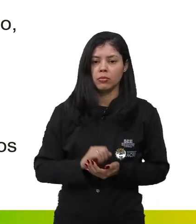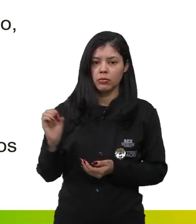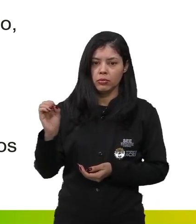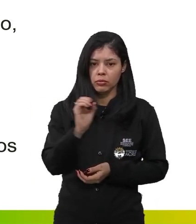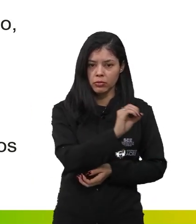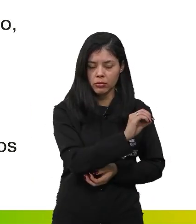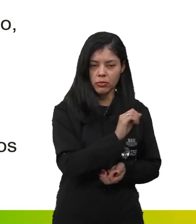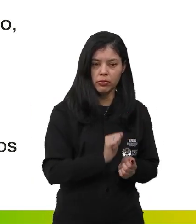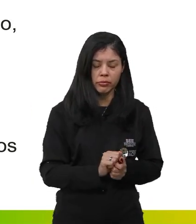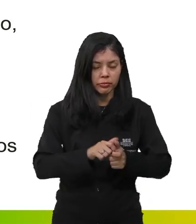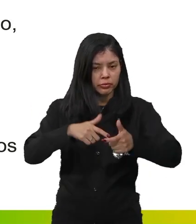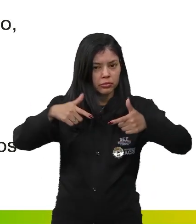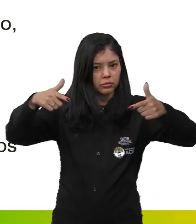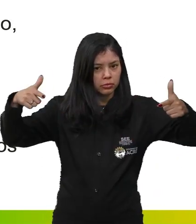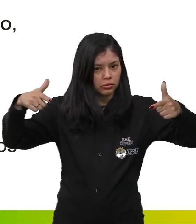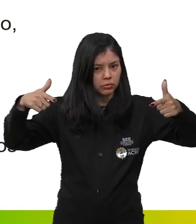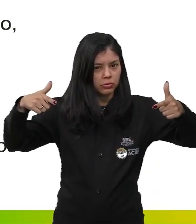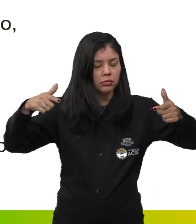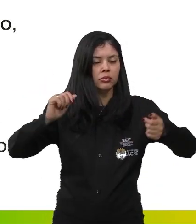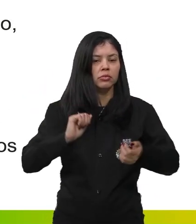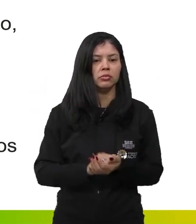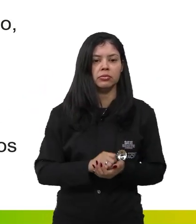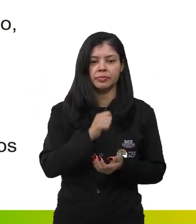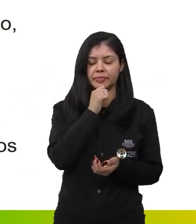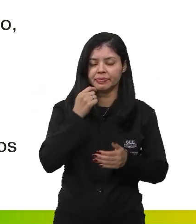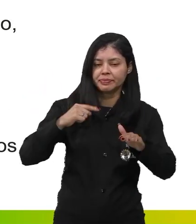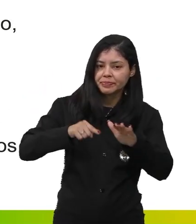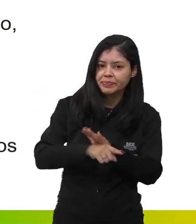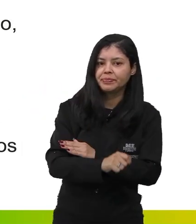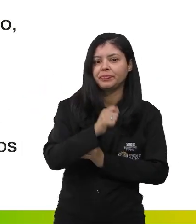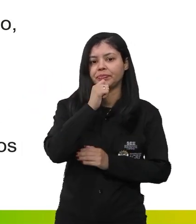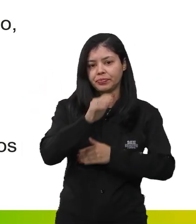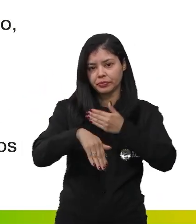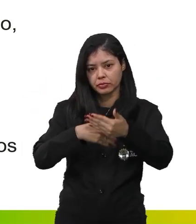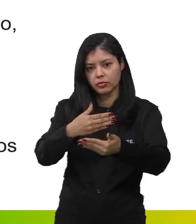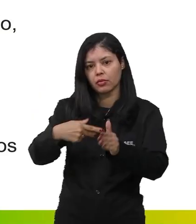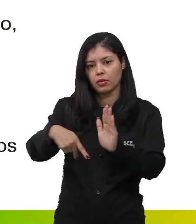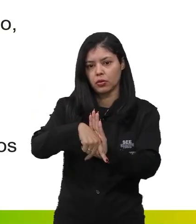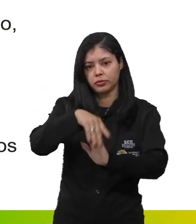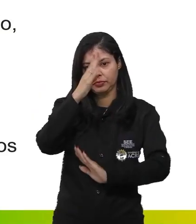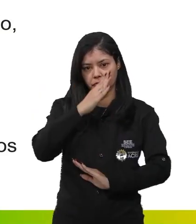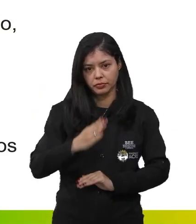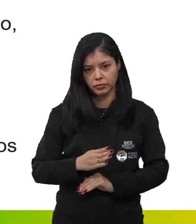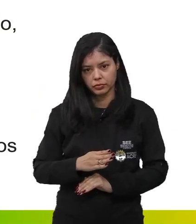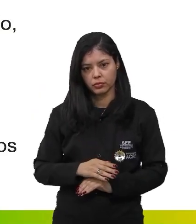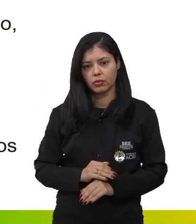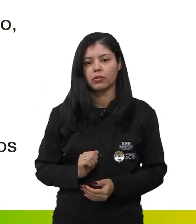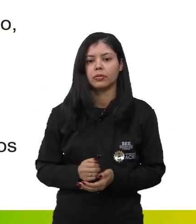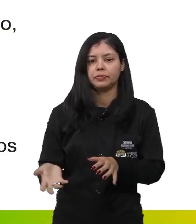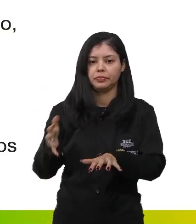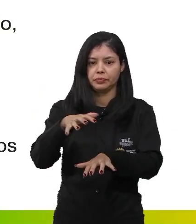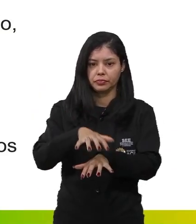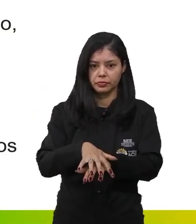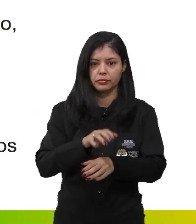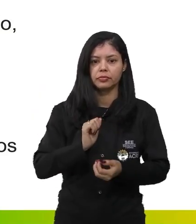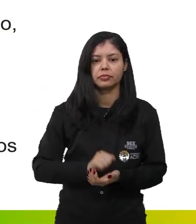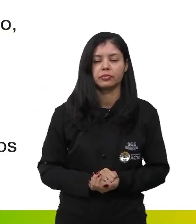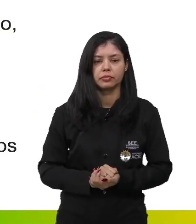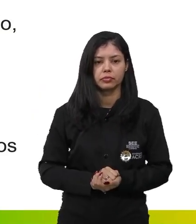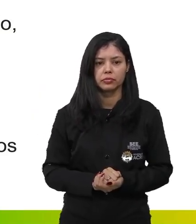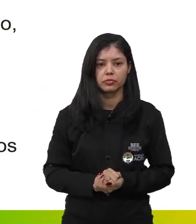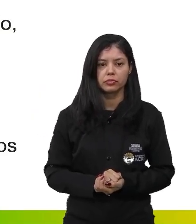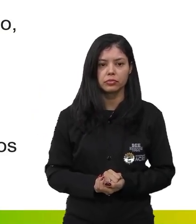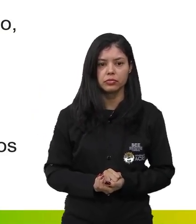oeste, expandindo o território brasileiro, interiorizando o desenvolvimento da sua colônia, que era o